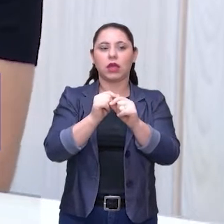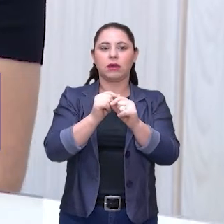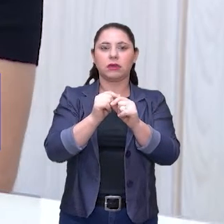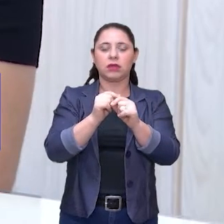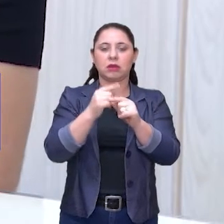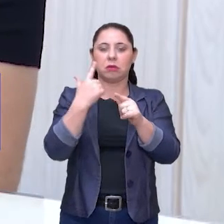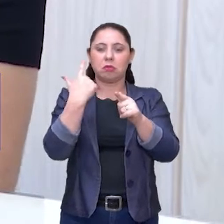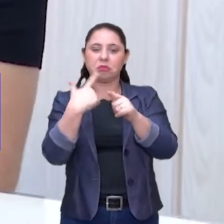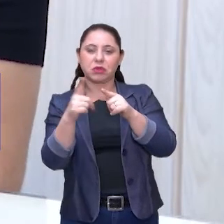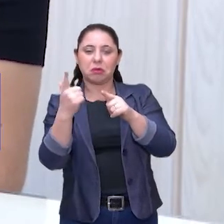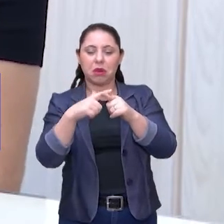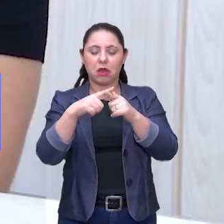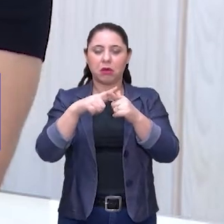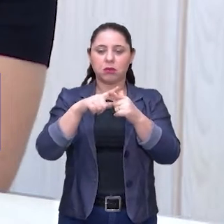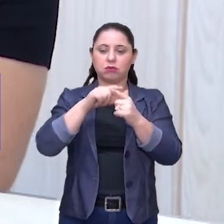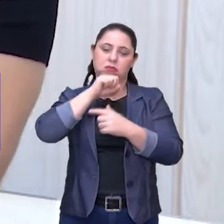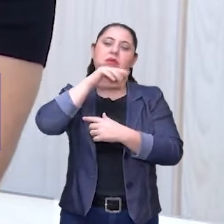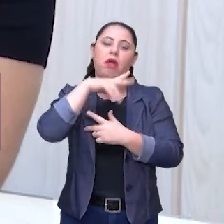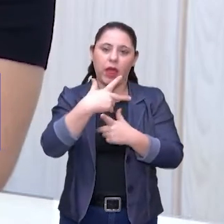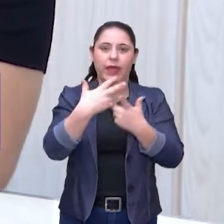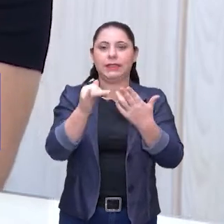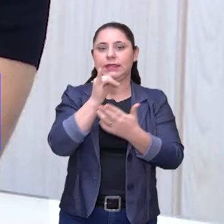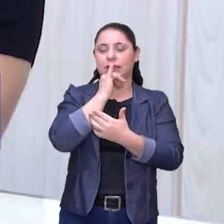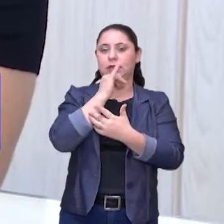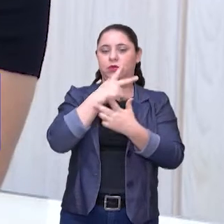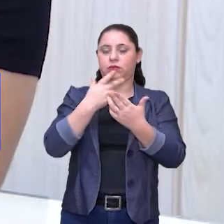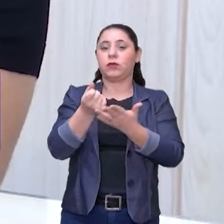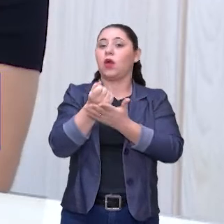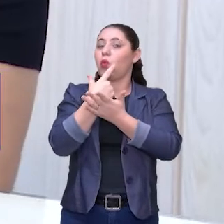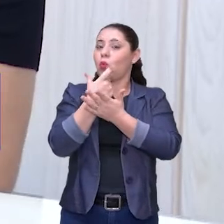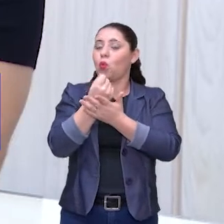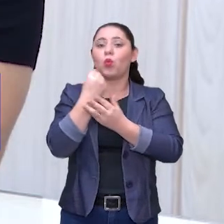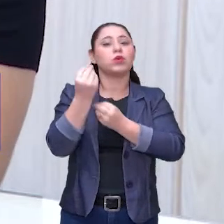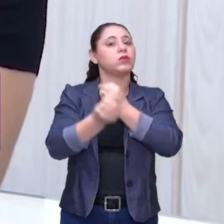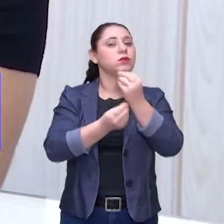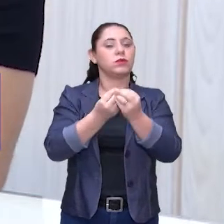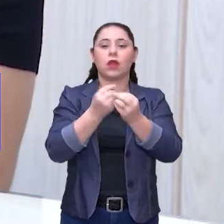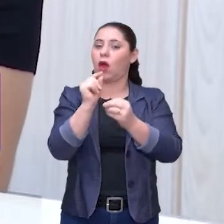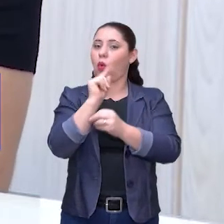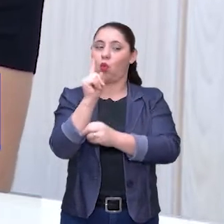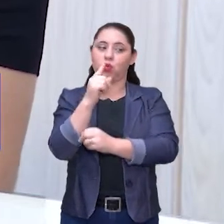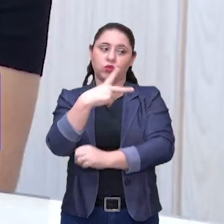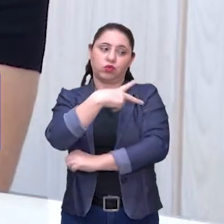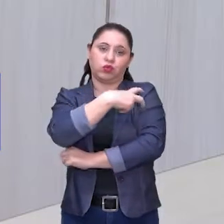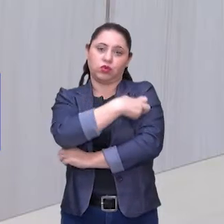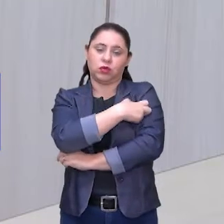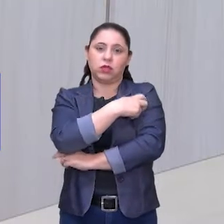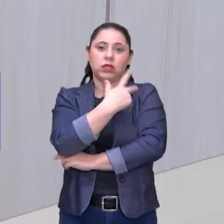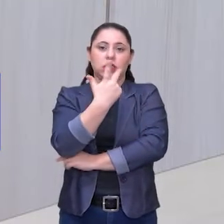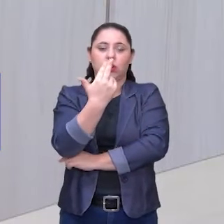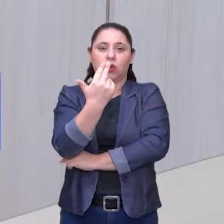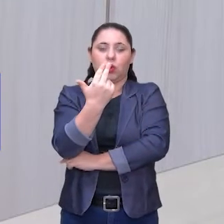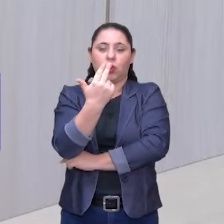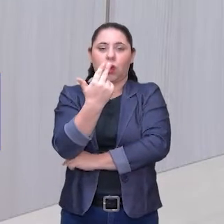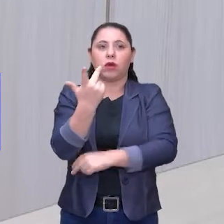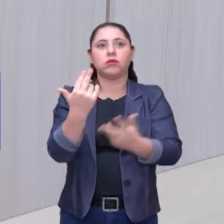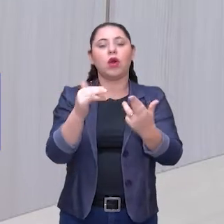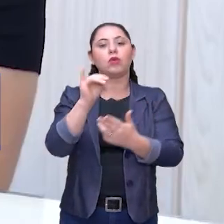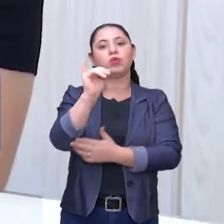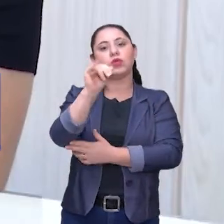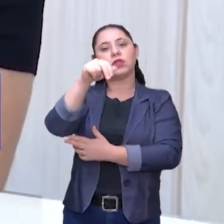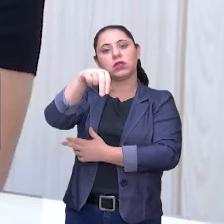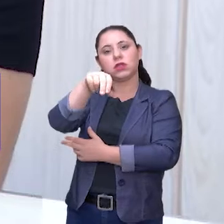muito seguros, com um risco mínimo de efeitos colaterais e de efeitos adversos. Né? É oral esse